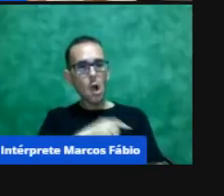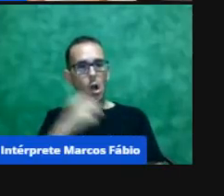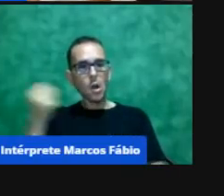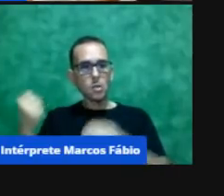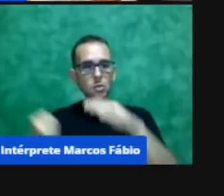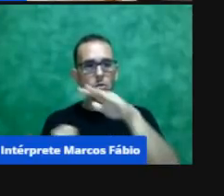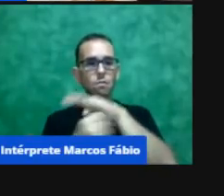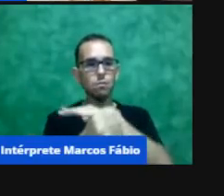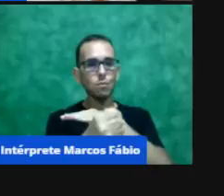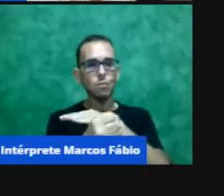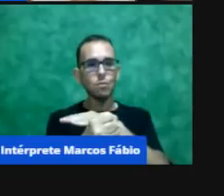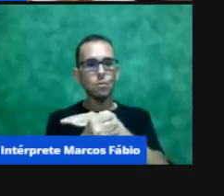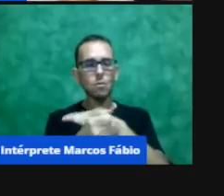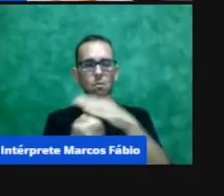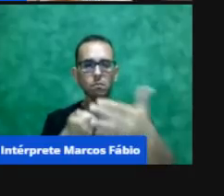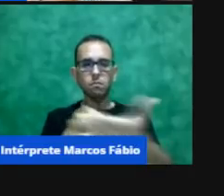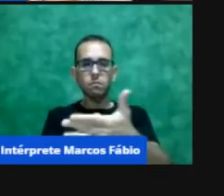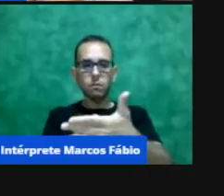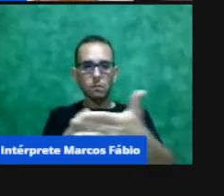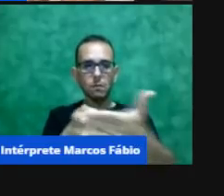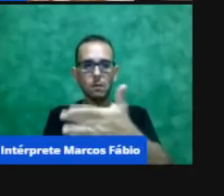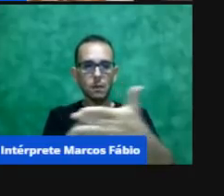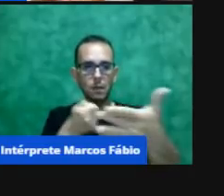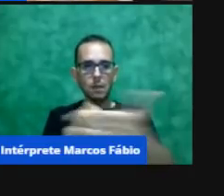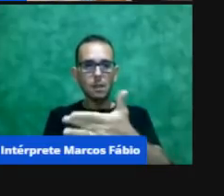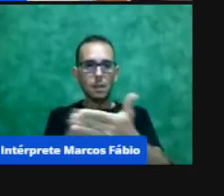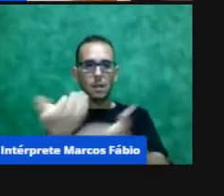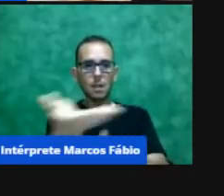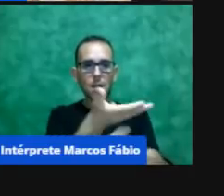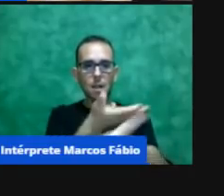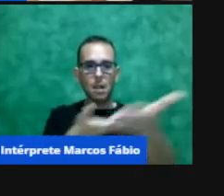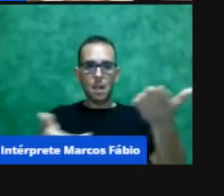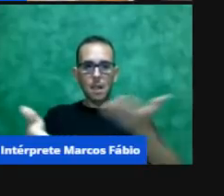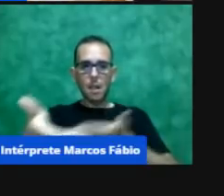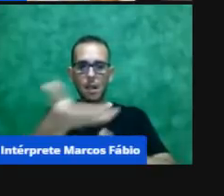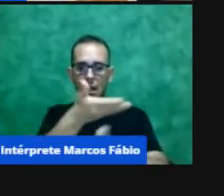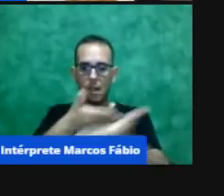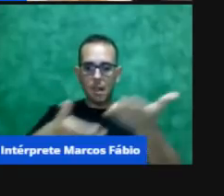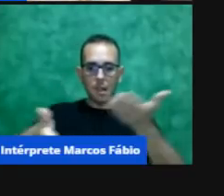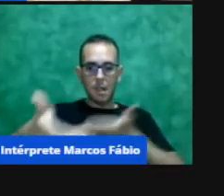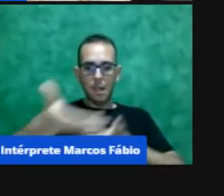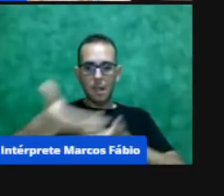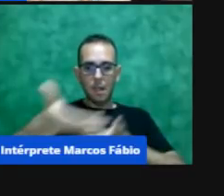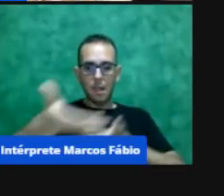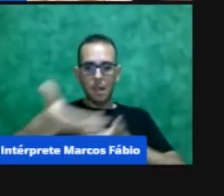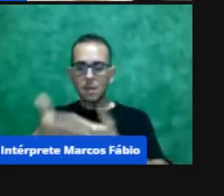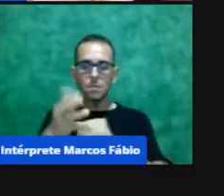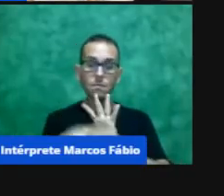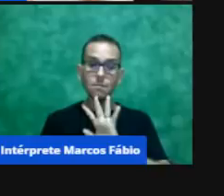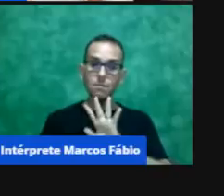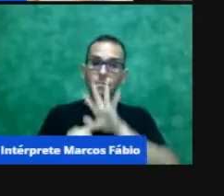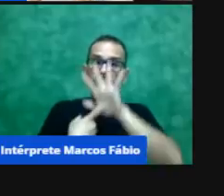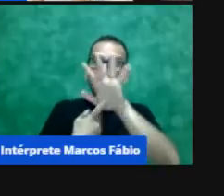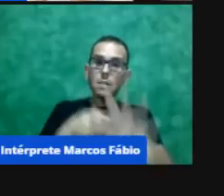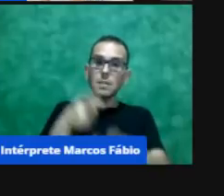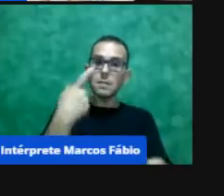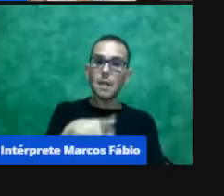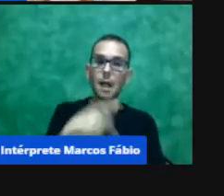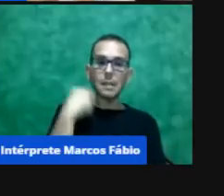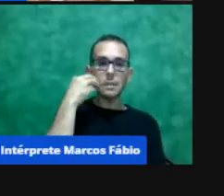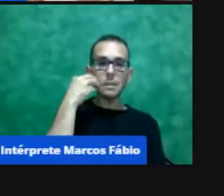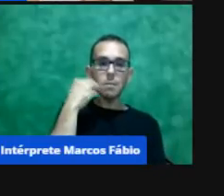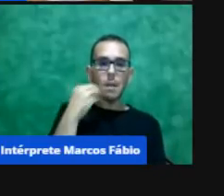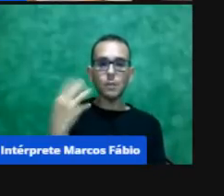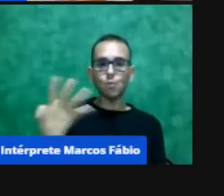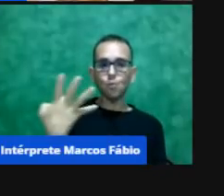trouxesse, provocasse uma interação, fizesse uma troca, mostrasse essa experiência desses